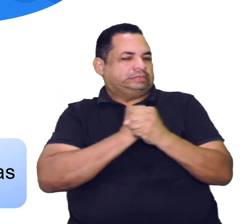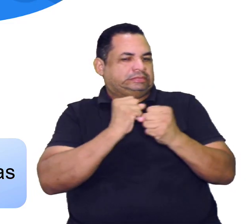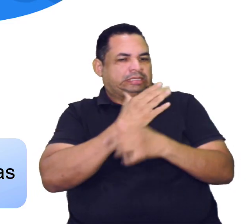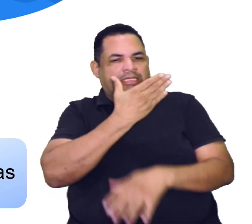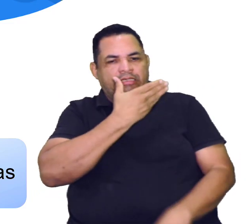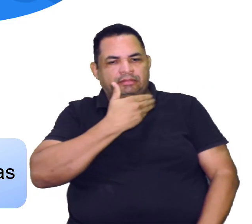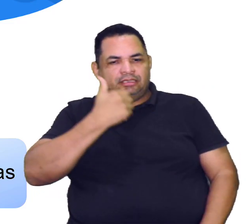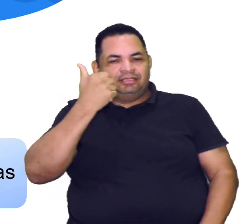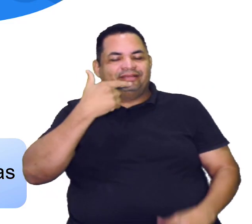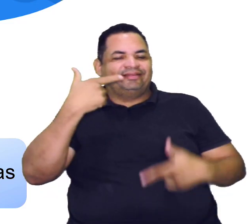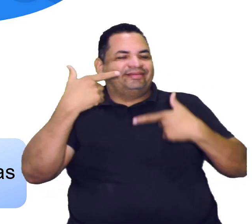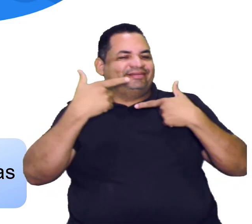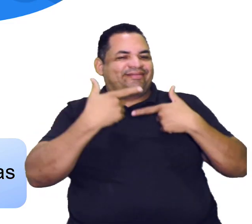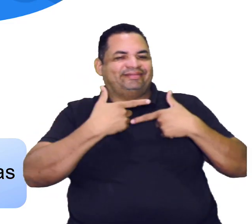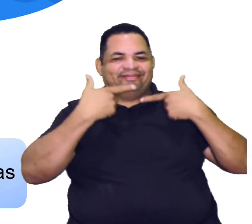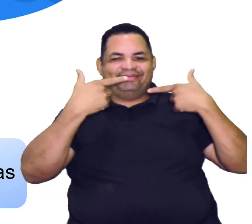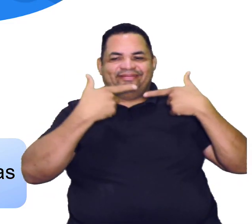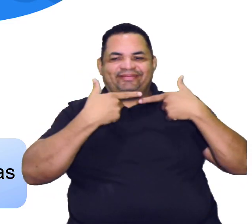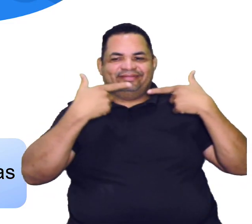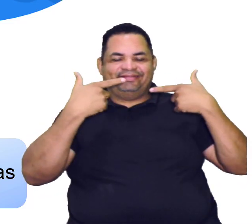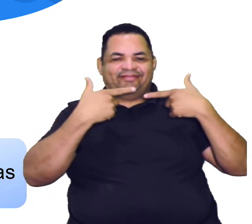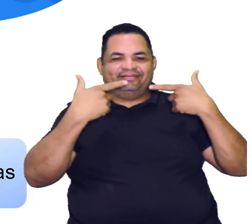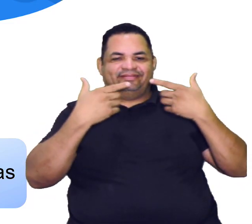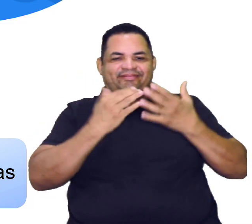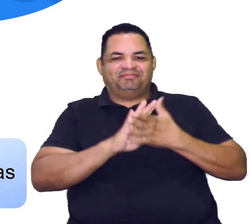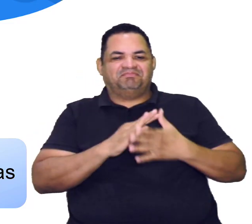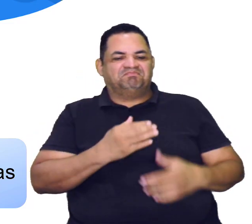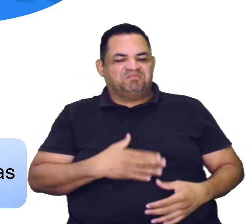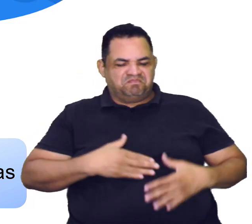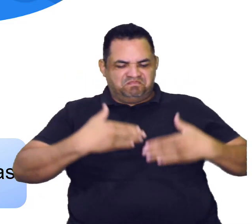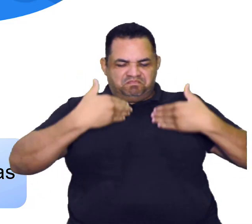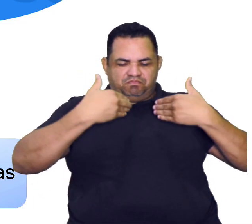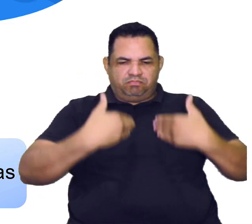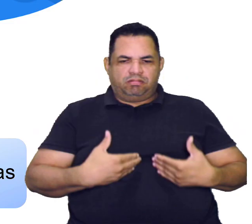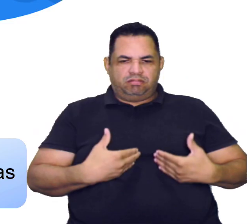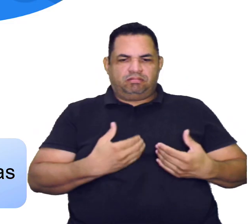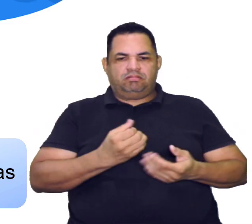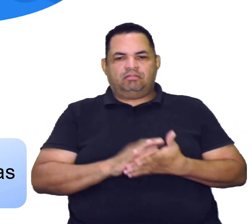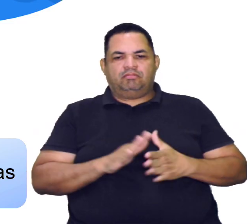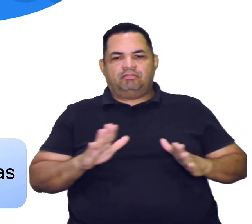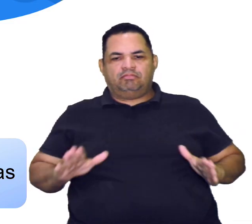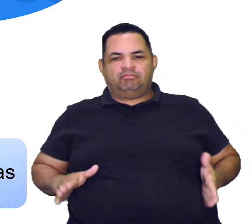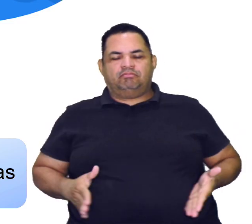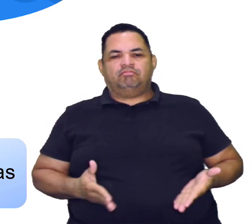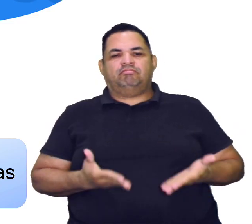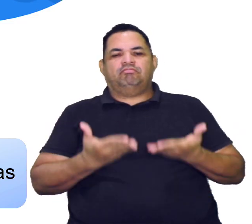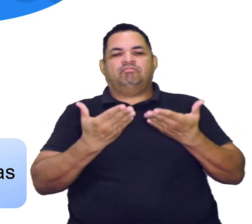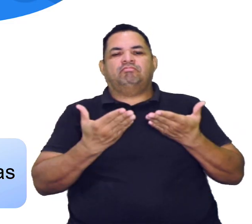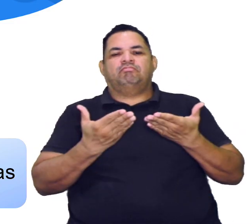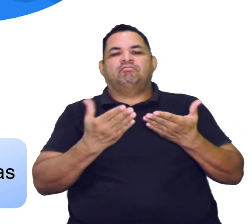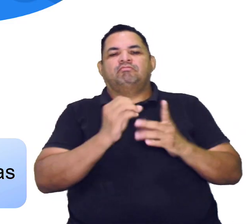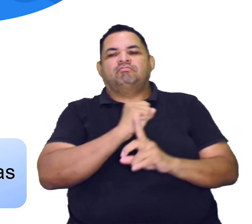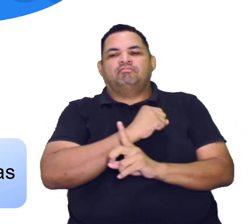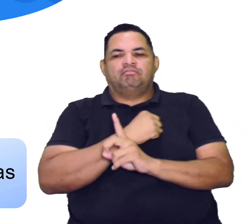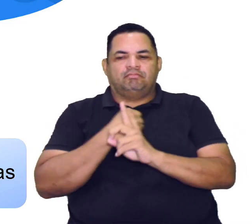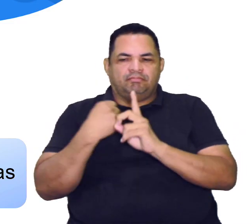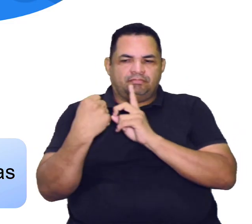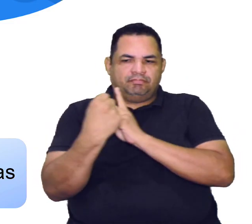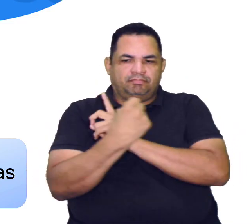melhora no meu humor, maior disposição. Vou promover e vou me utilizar aí